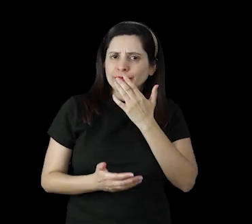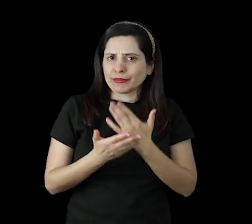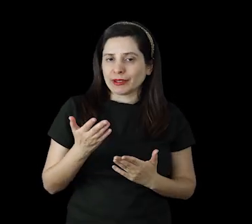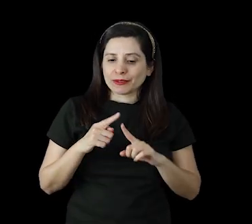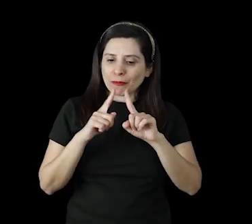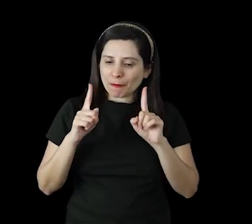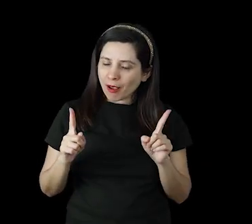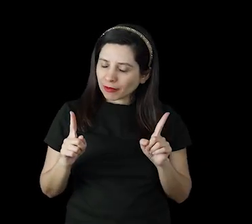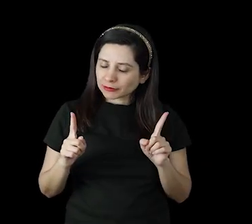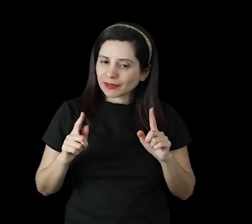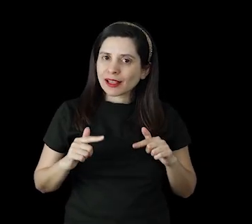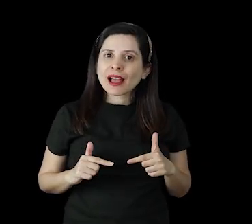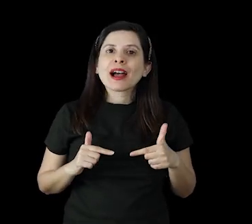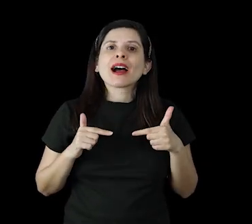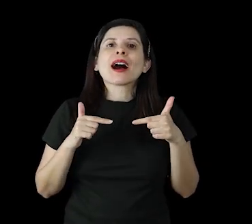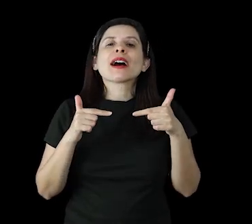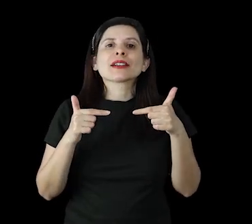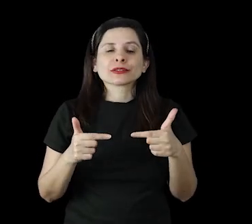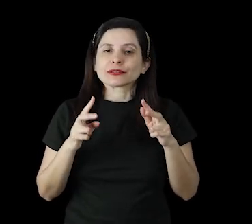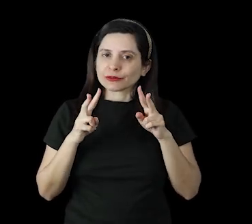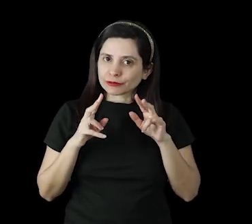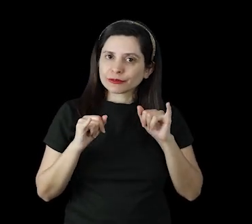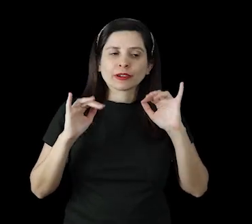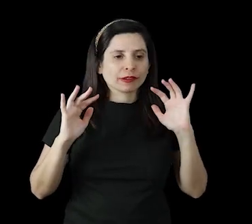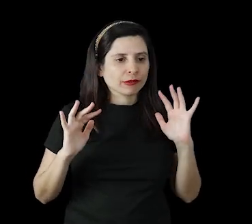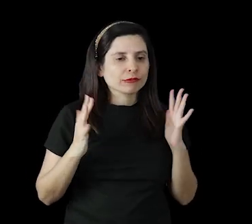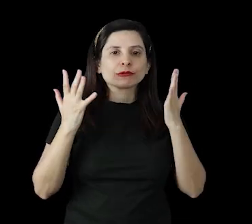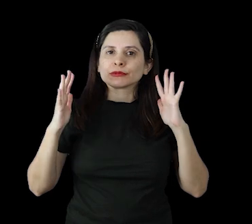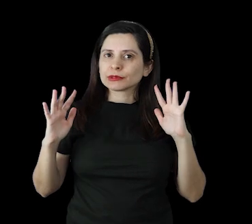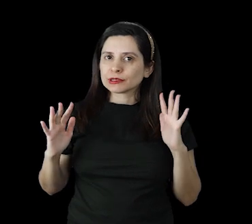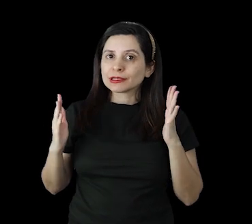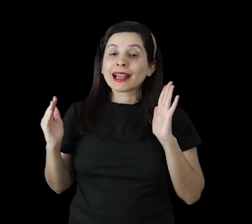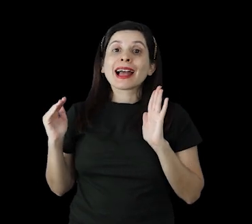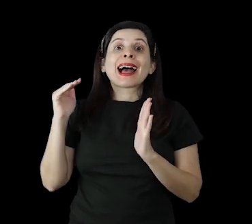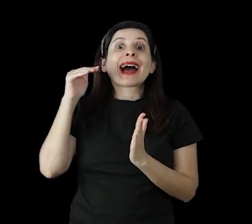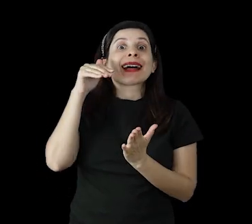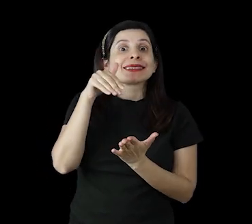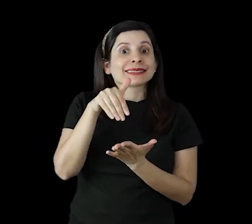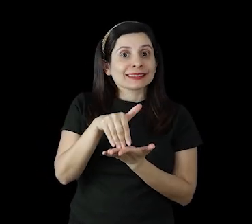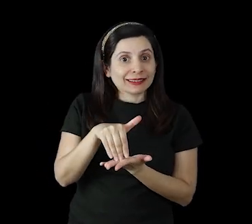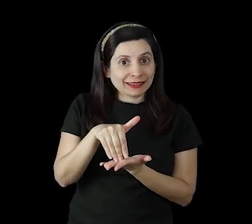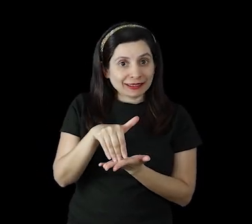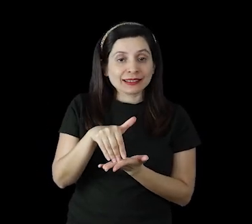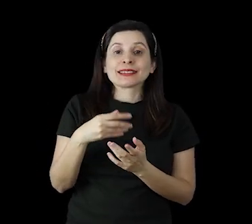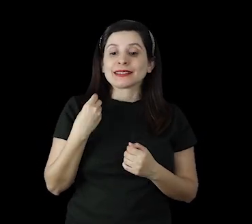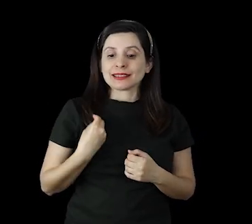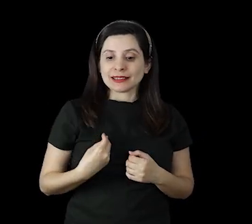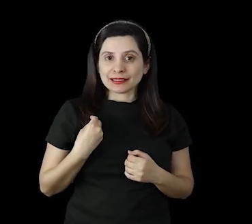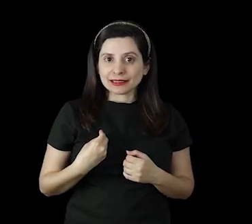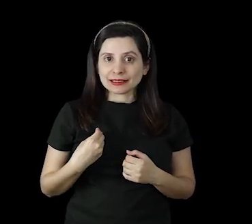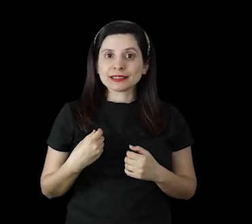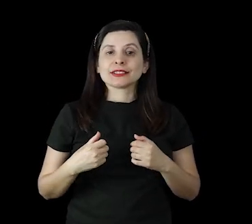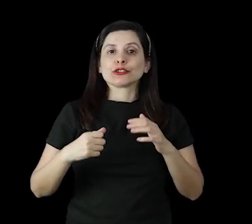mas nas ações algo vai acontecendo, né, até que existe aqui a